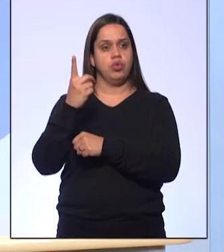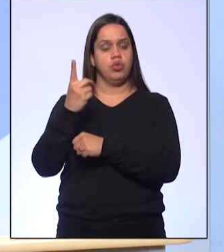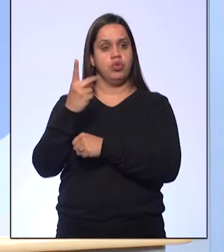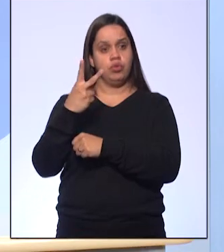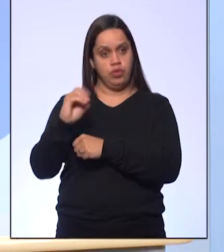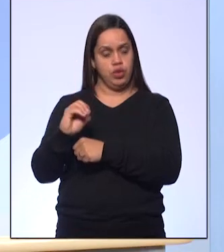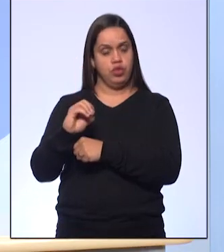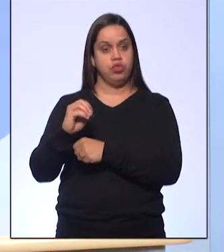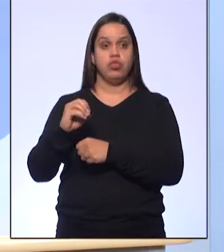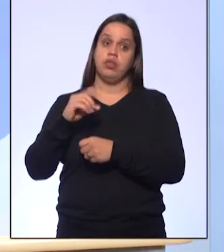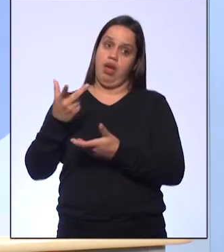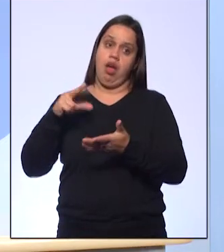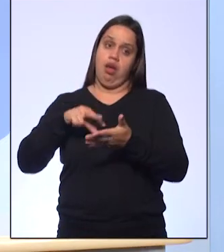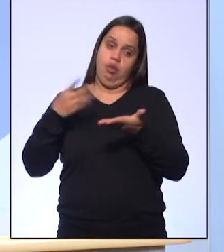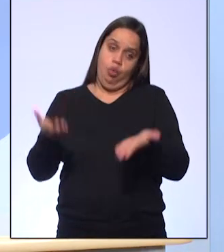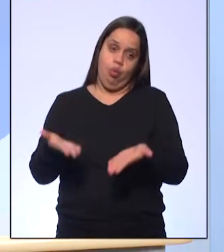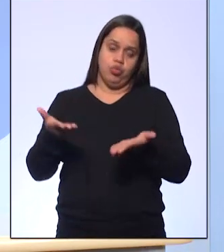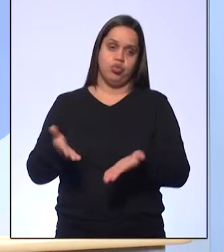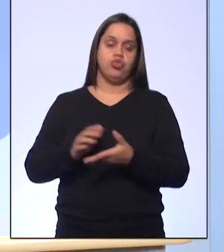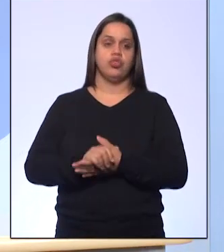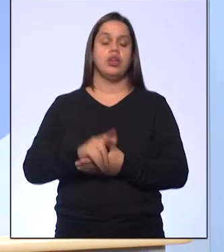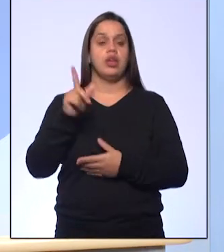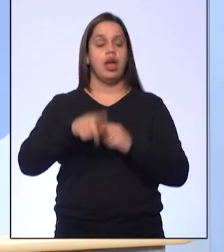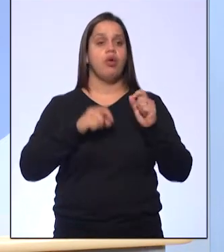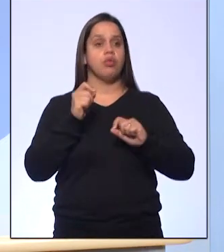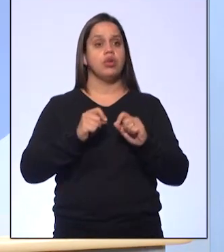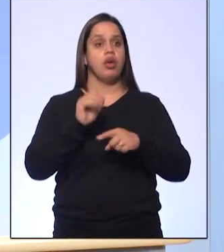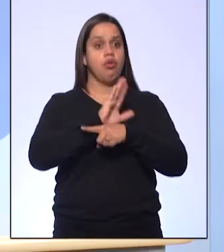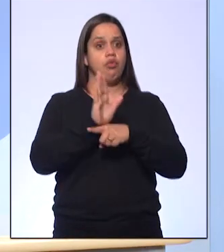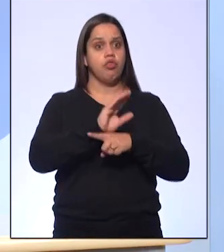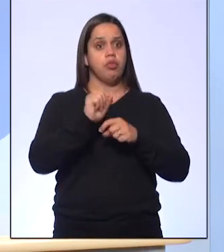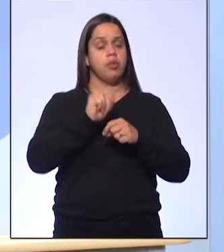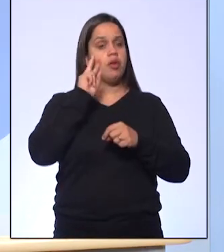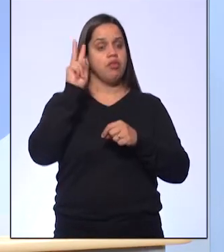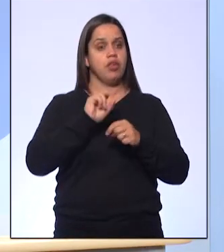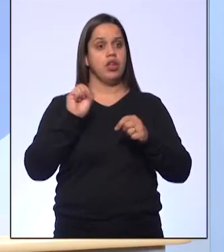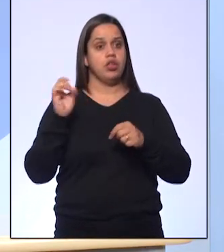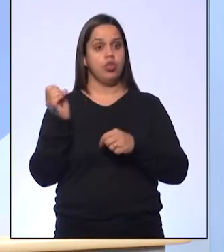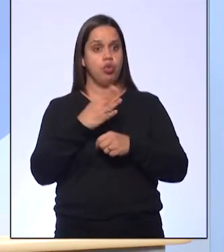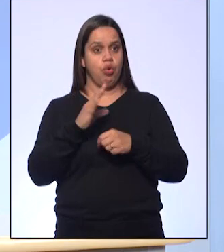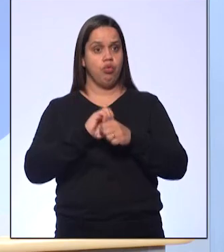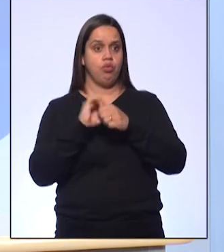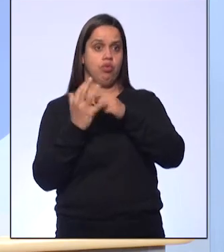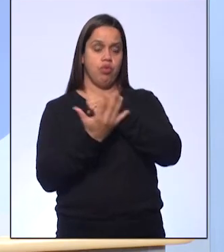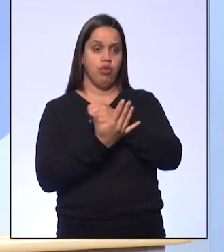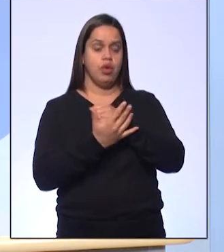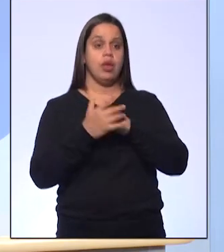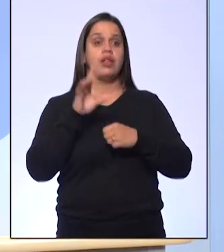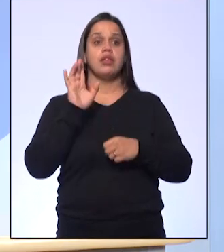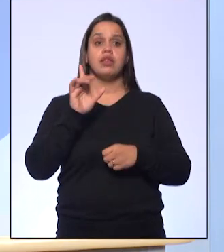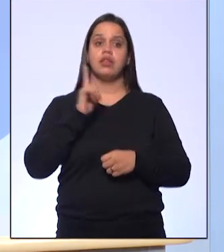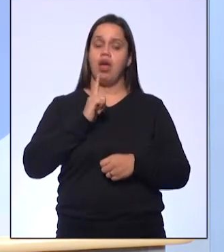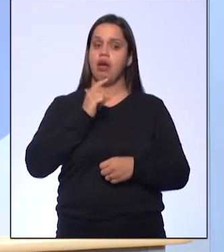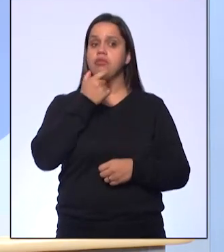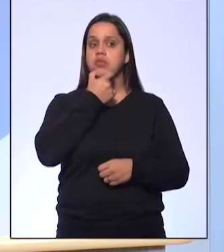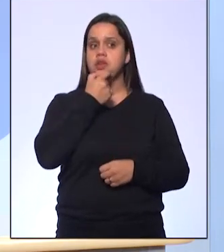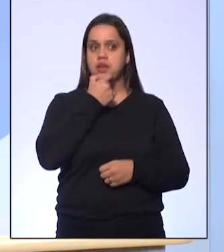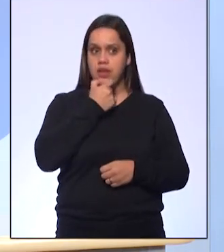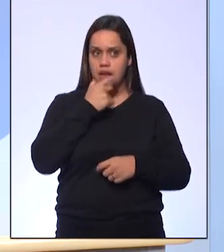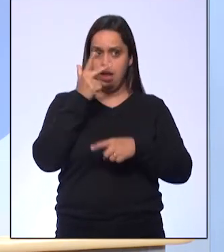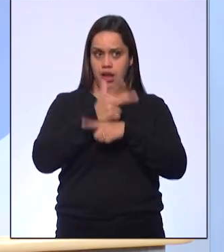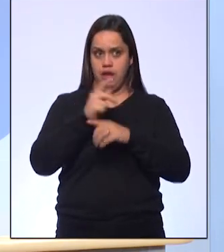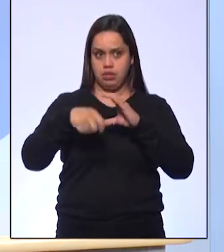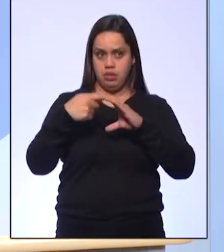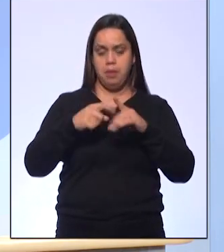hoje, e ele é uma animação do novo coronavírus. Ele está em inglês, tá ok? Mas dá perfeitamente